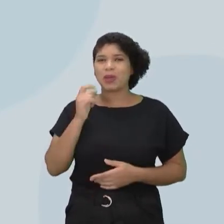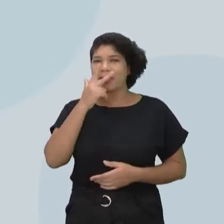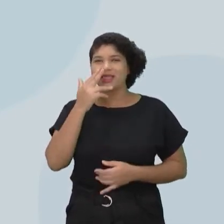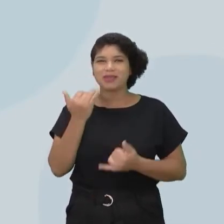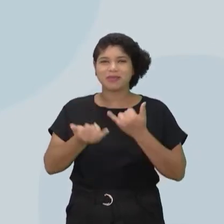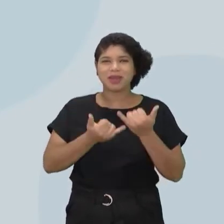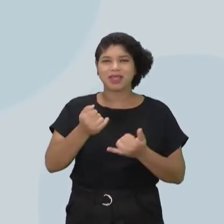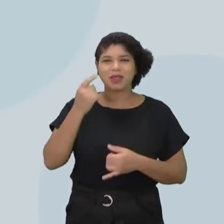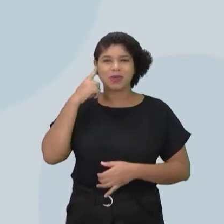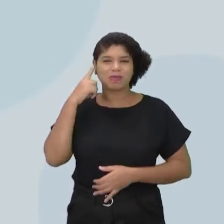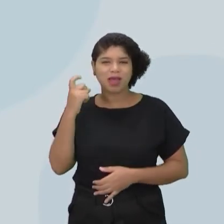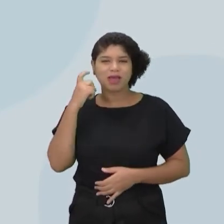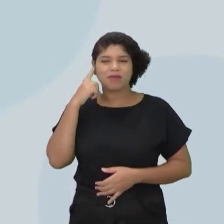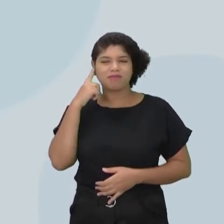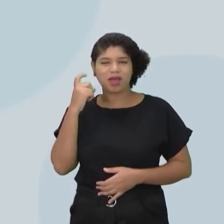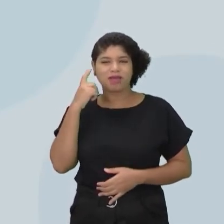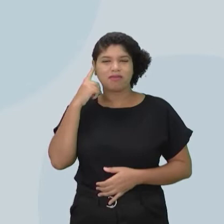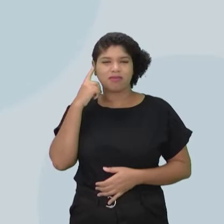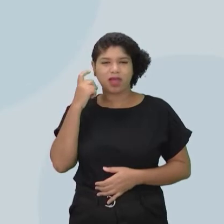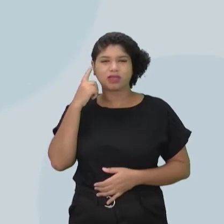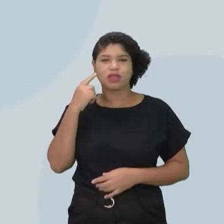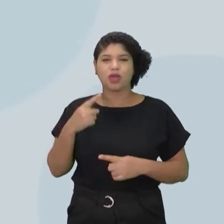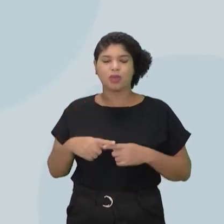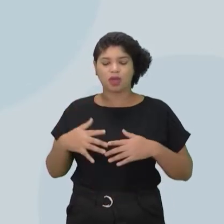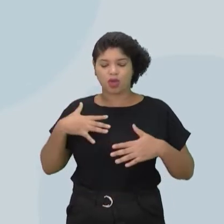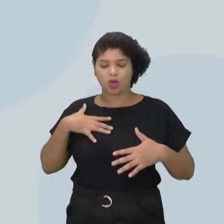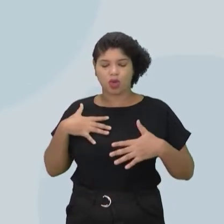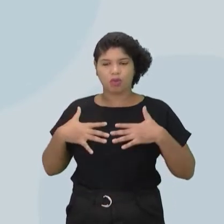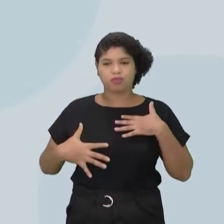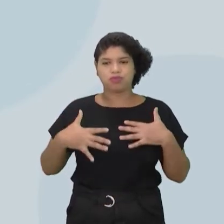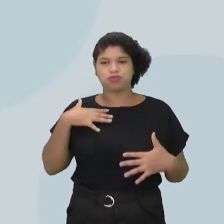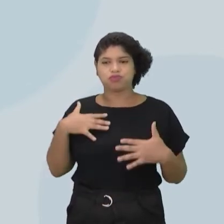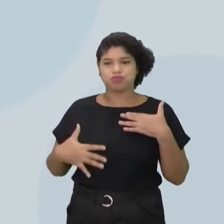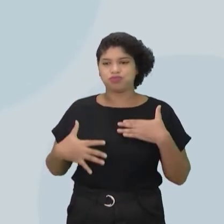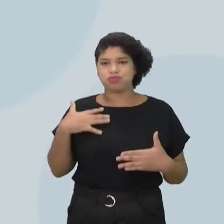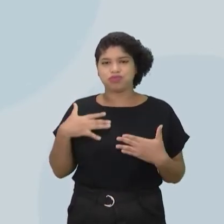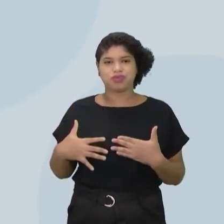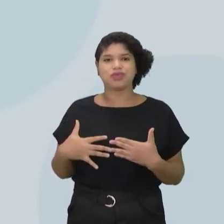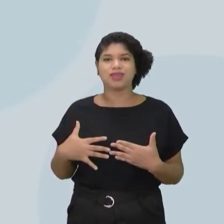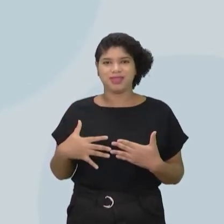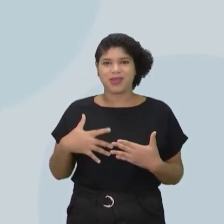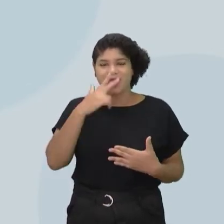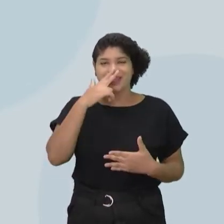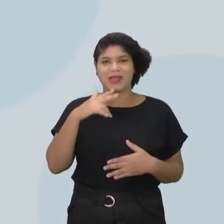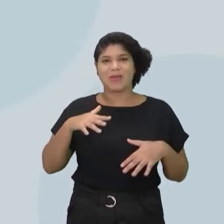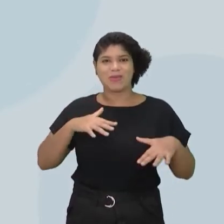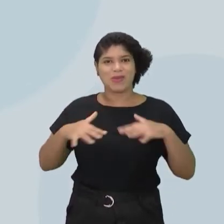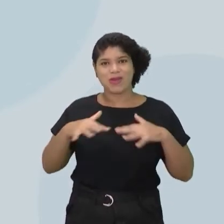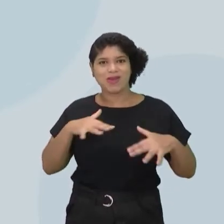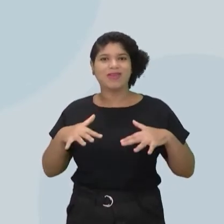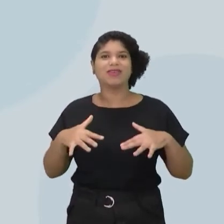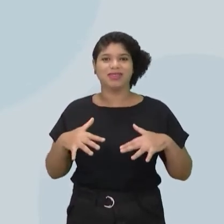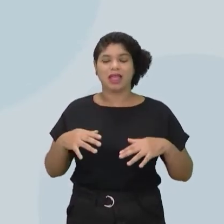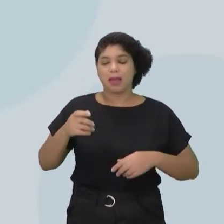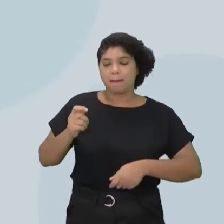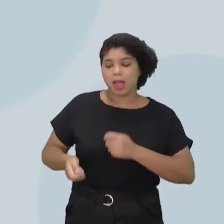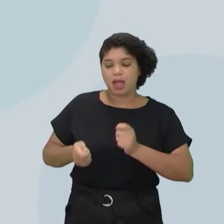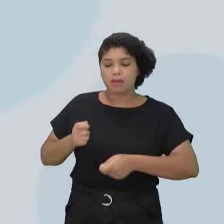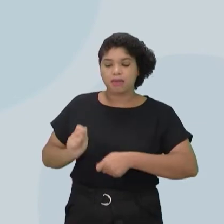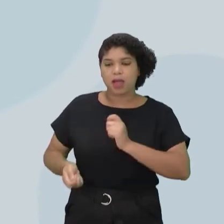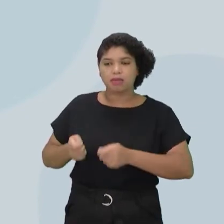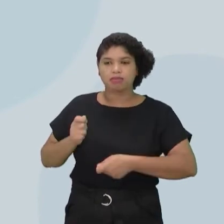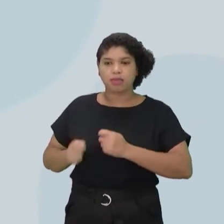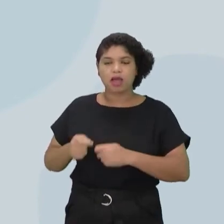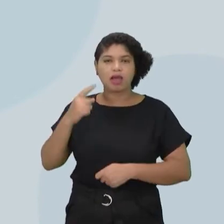brinquedo, cujo barulho emitido desloca nossos corpos pelo instrumento. A bateria é conhecida por deslocar sons